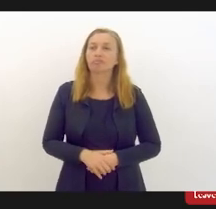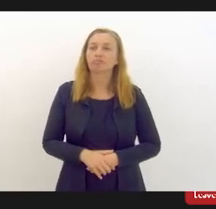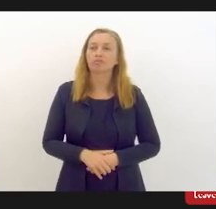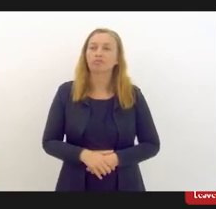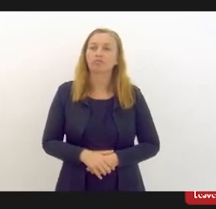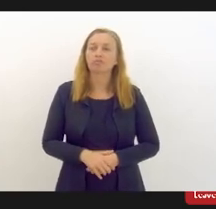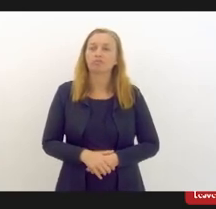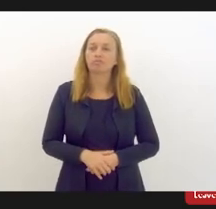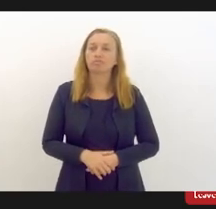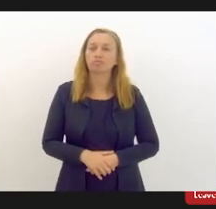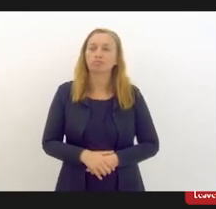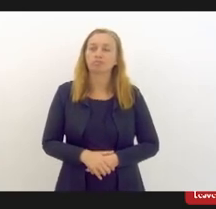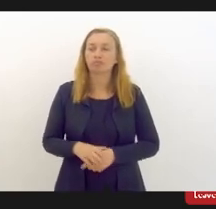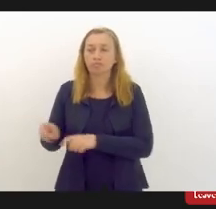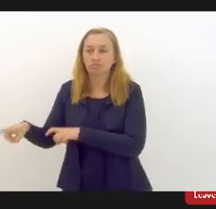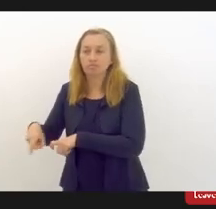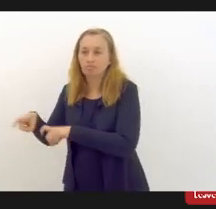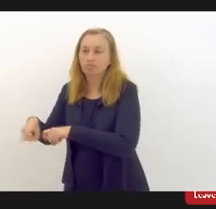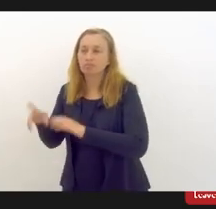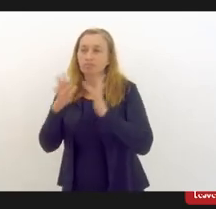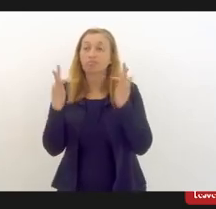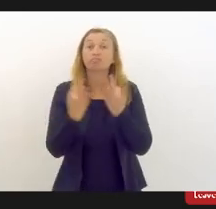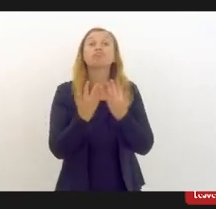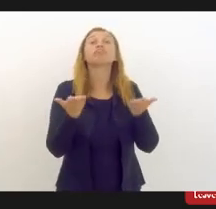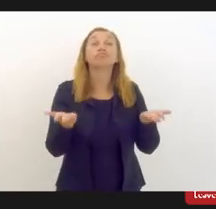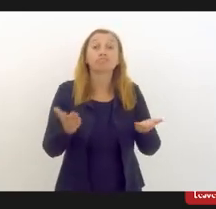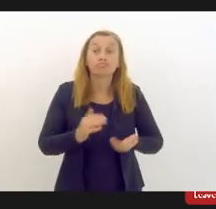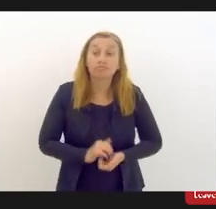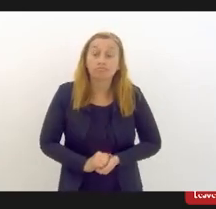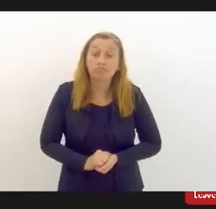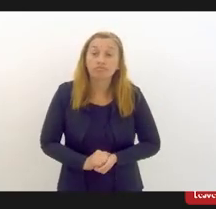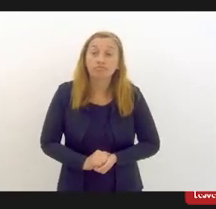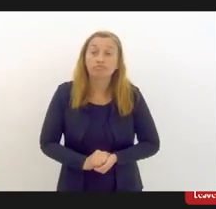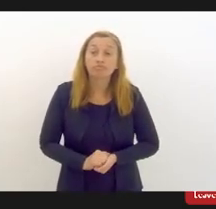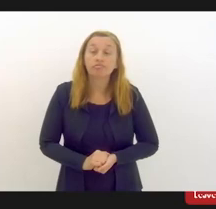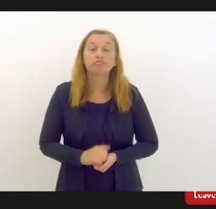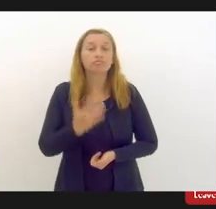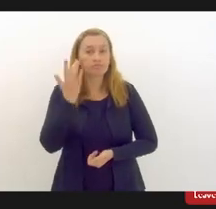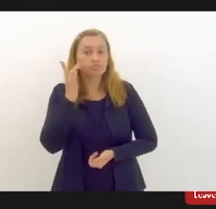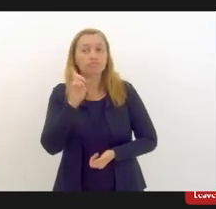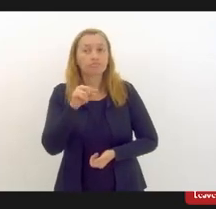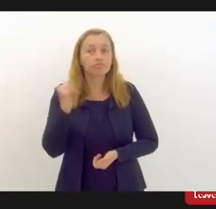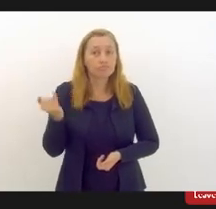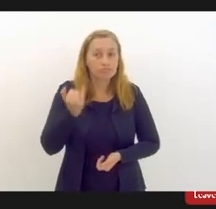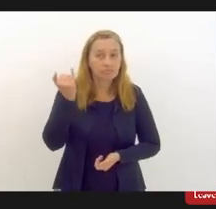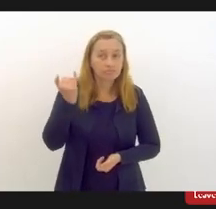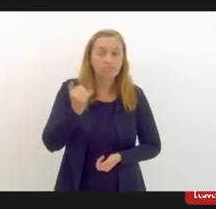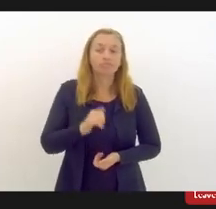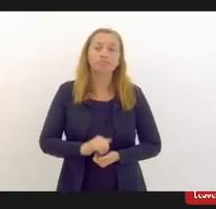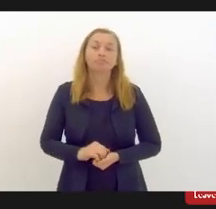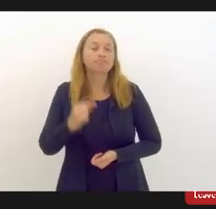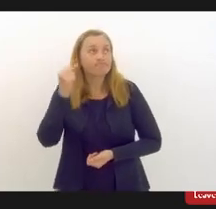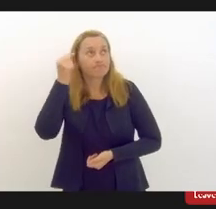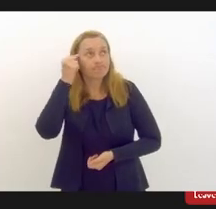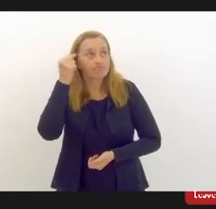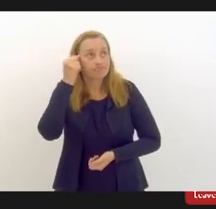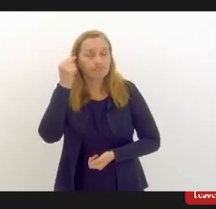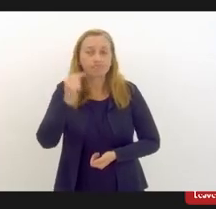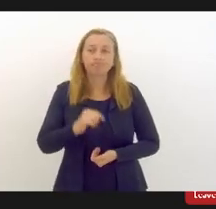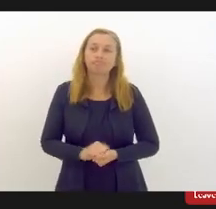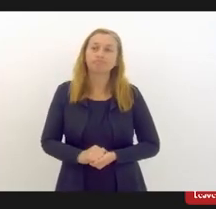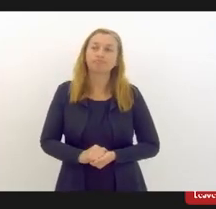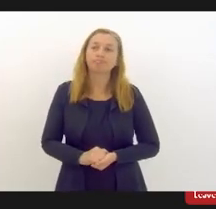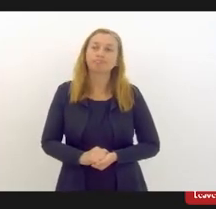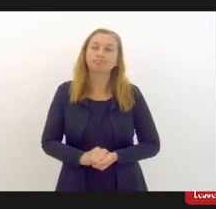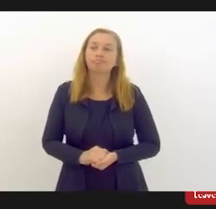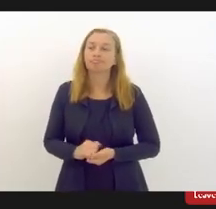cadê a agricultura familiar nisso? Eu acho que é importante a gente pensar. Cadê